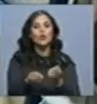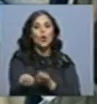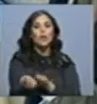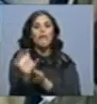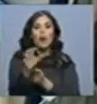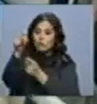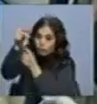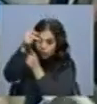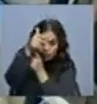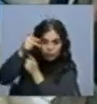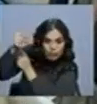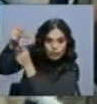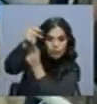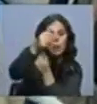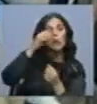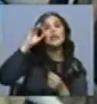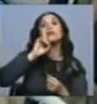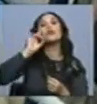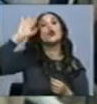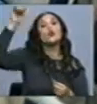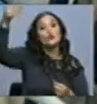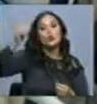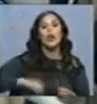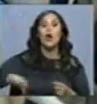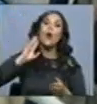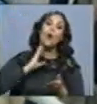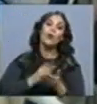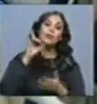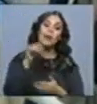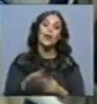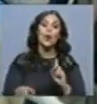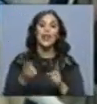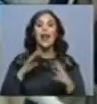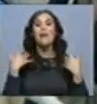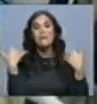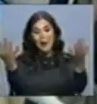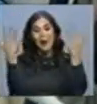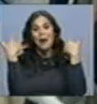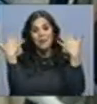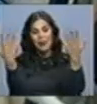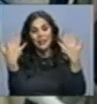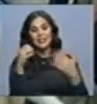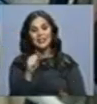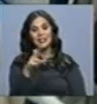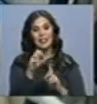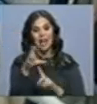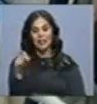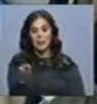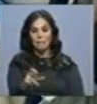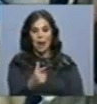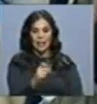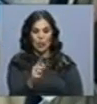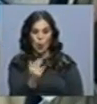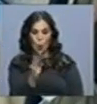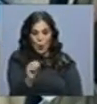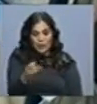de drones que vão ser extremamente importantes no futuro. E por último, também dar os parabéns a Graça Rocha, Marta Alves, Luís Mendes e Pedro